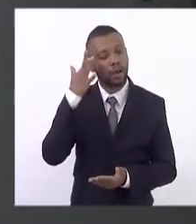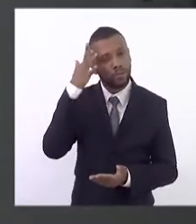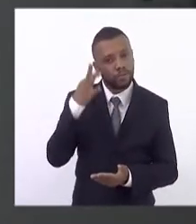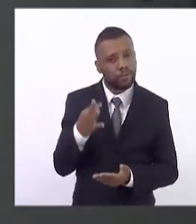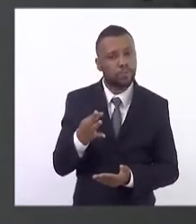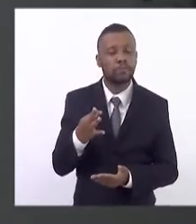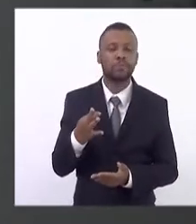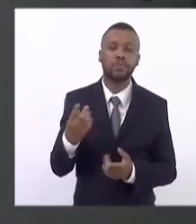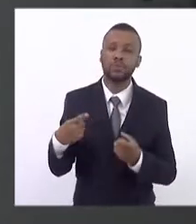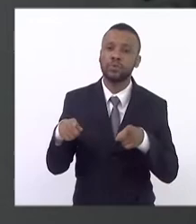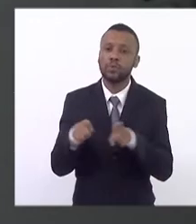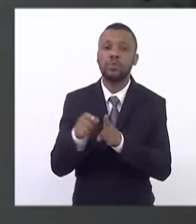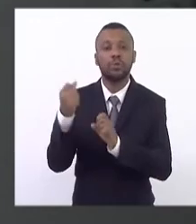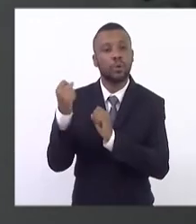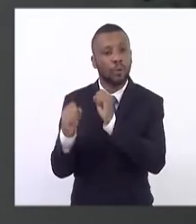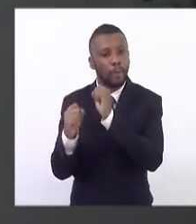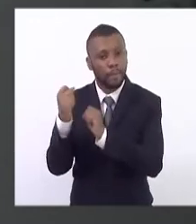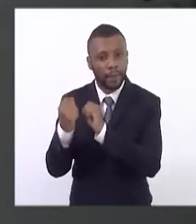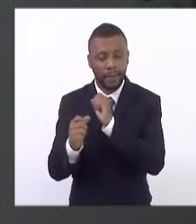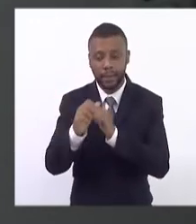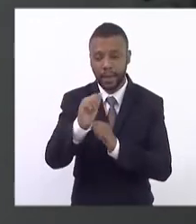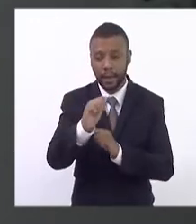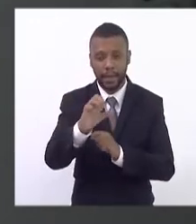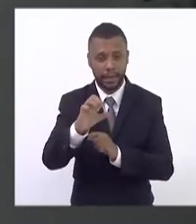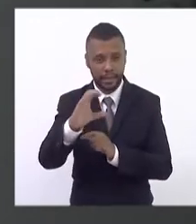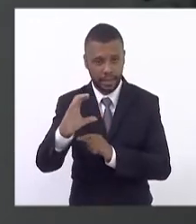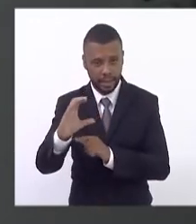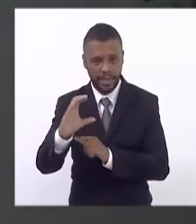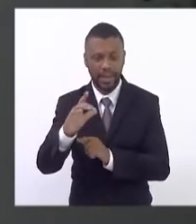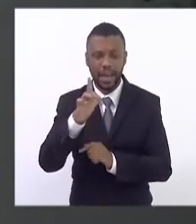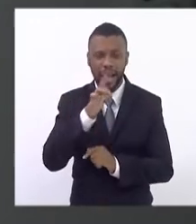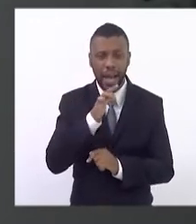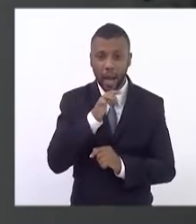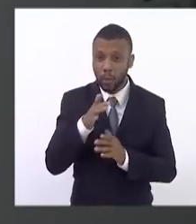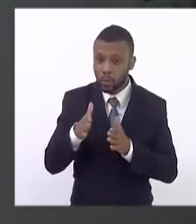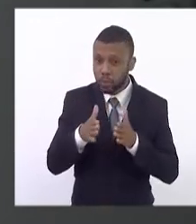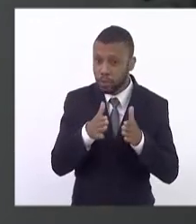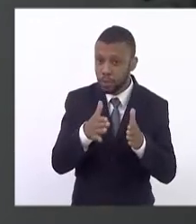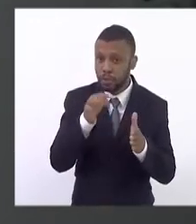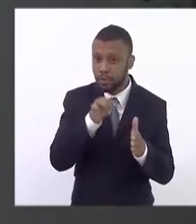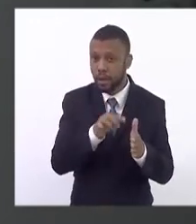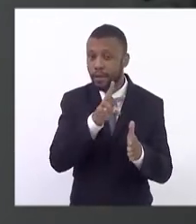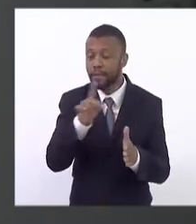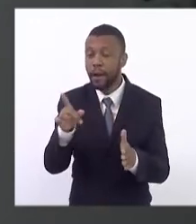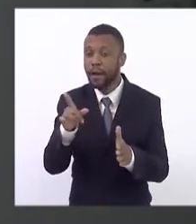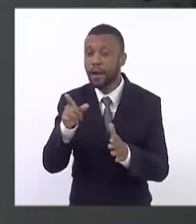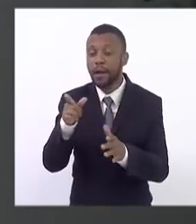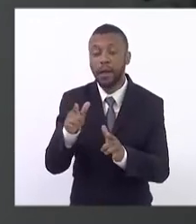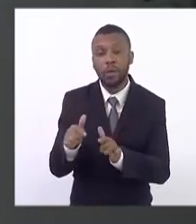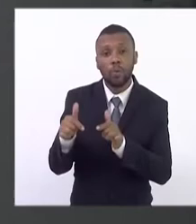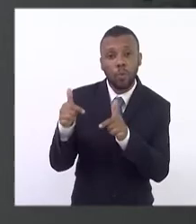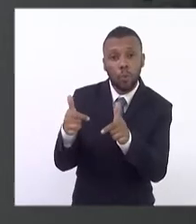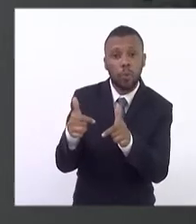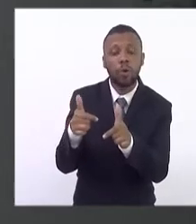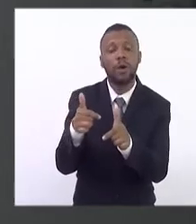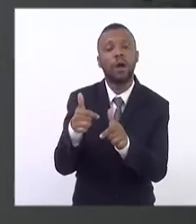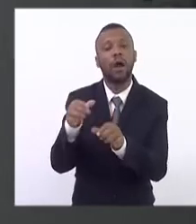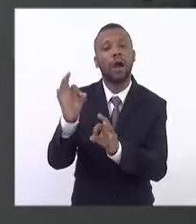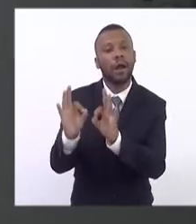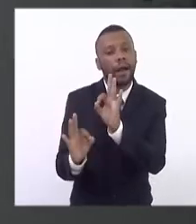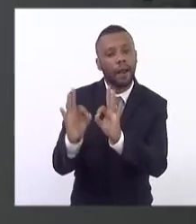Água do Rio, a Águas do Rio vai executar a malha coletora na favela de